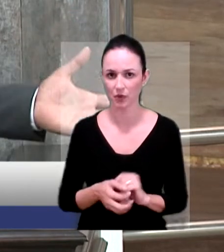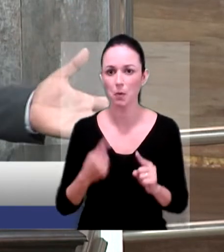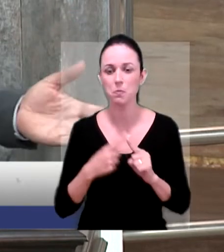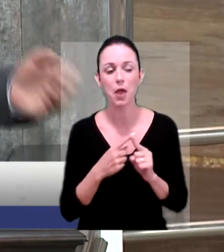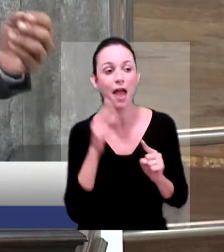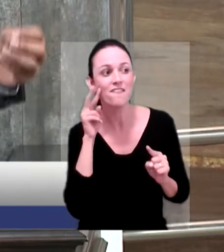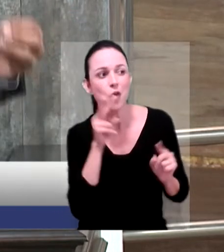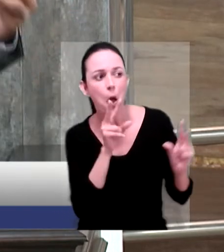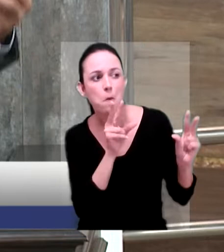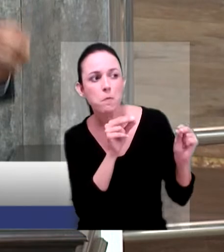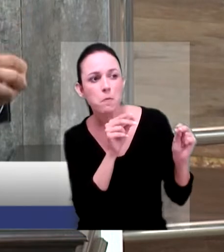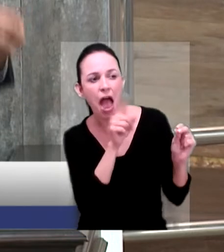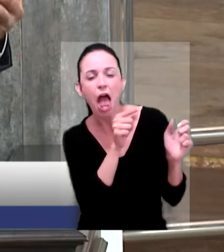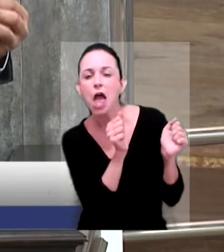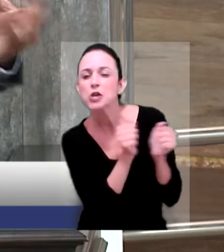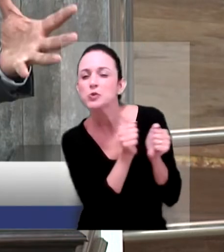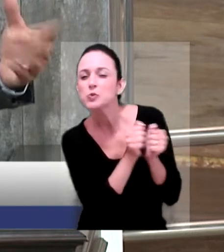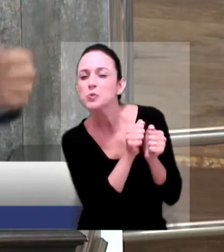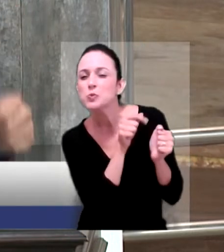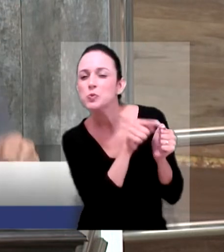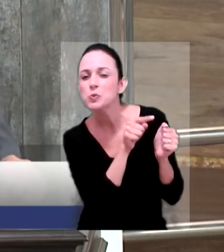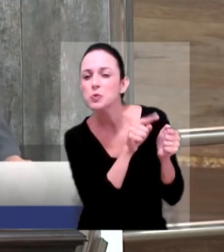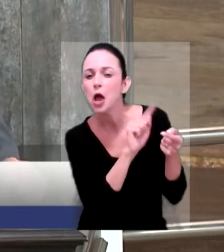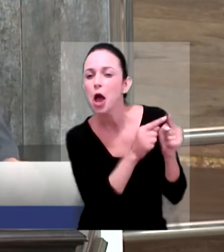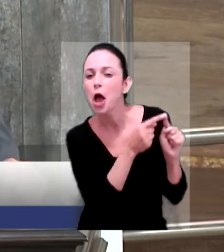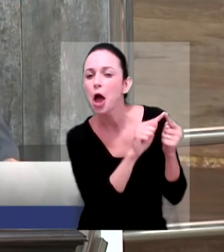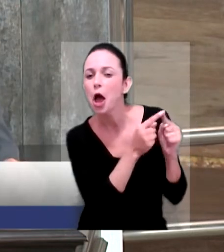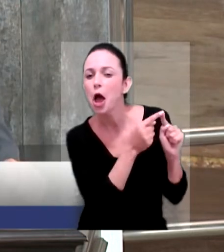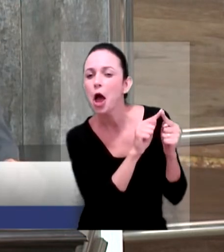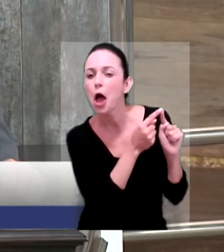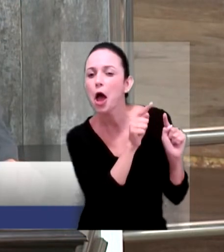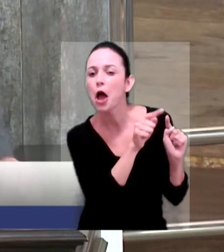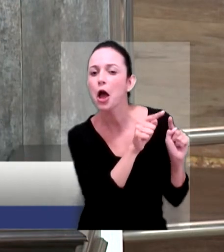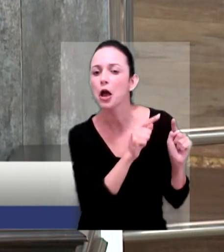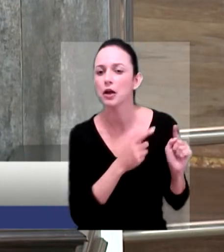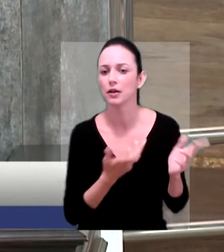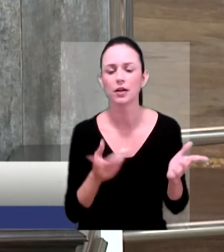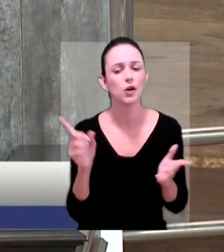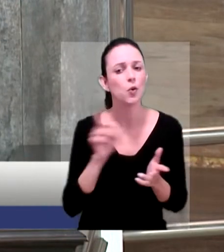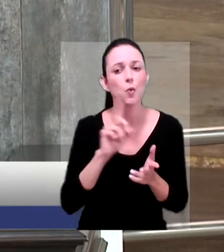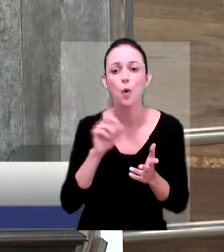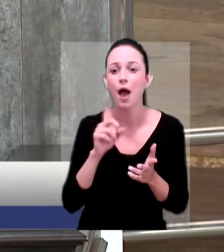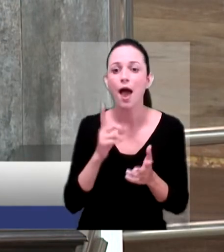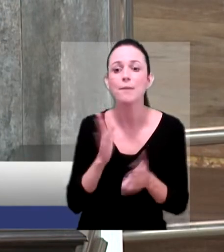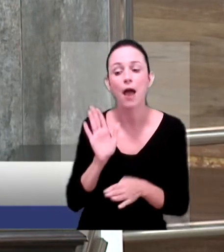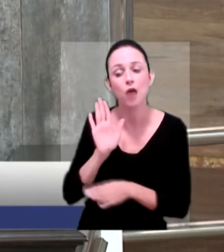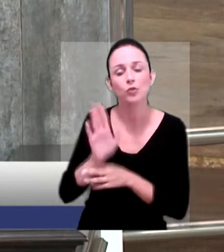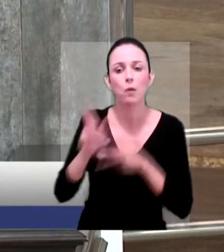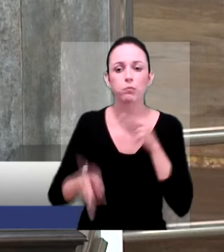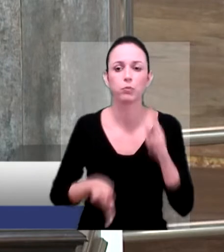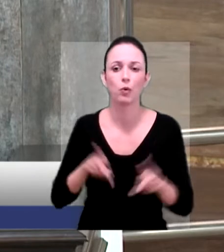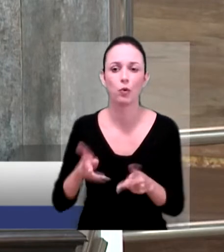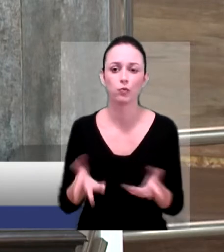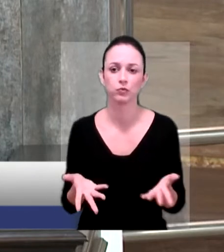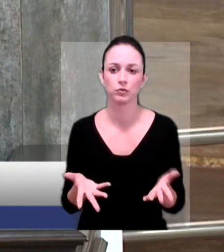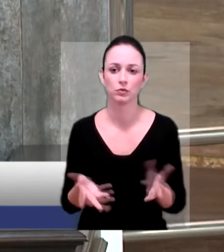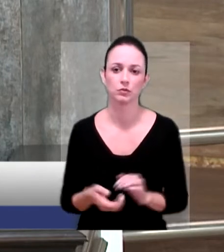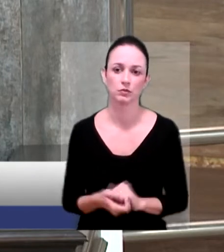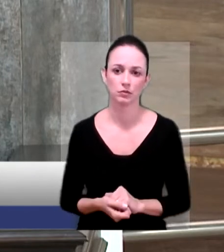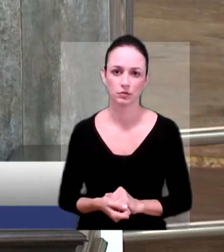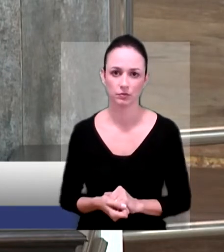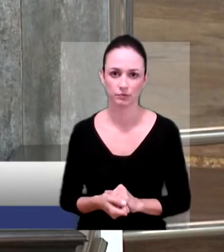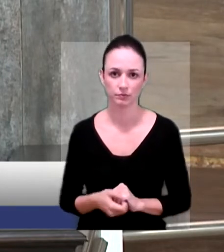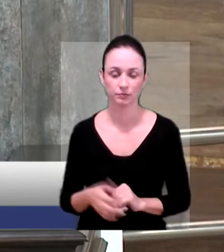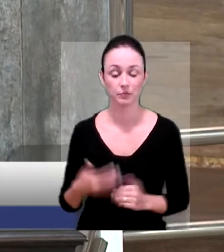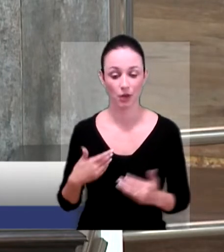estar junto, isso aí é brigar pelos interesses da população. E é assim que eu faço. Eu quero prometer aqui ao povo que